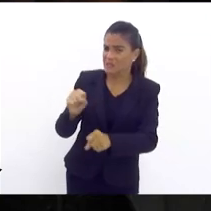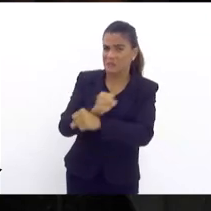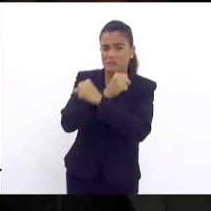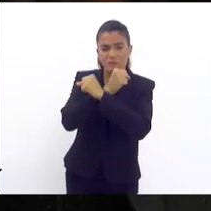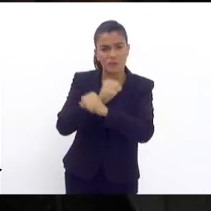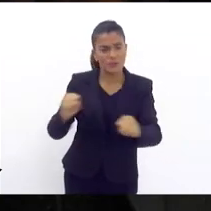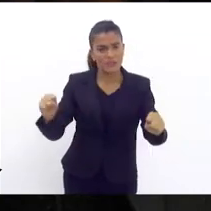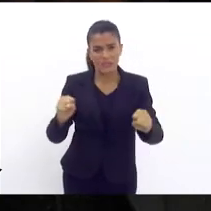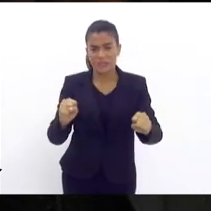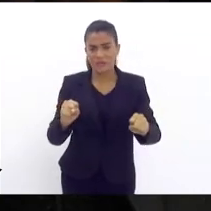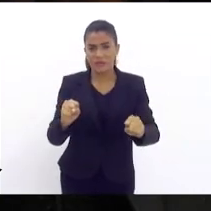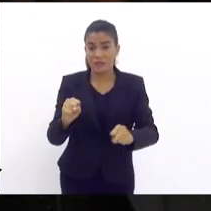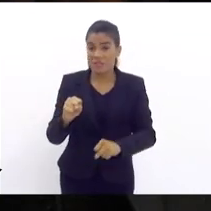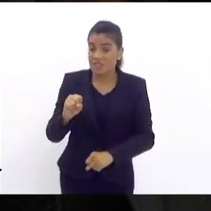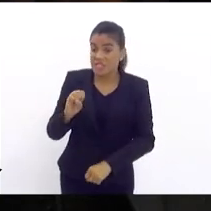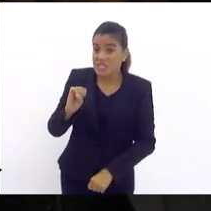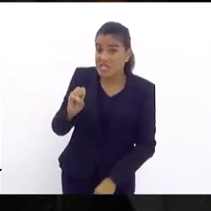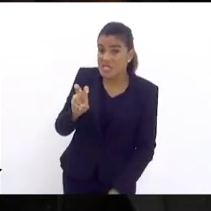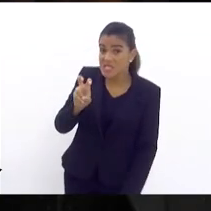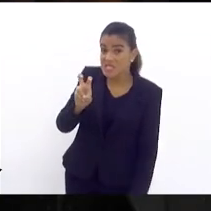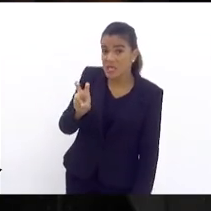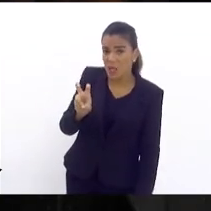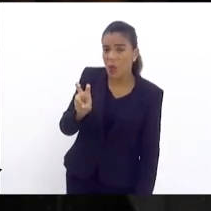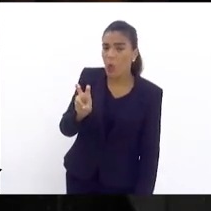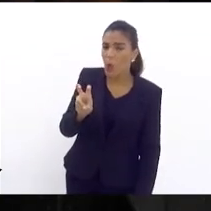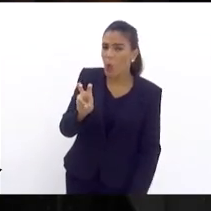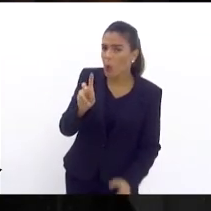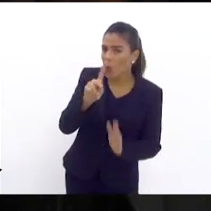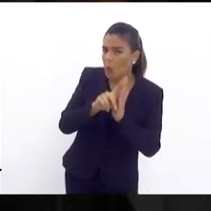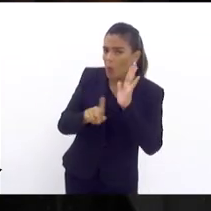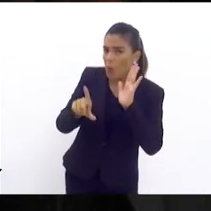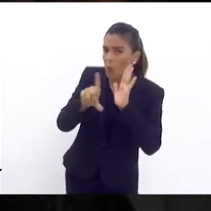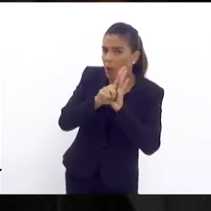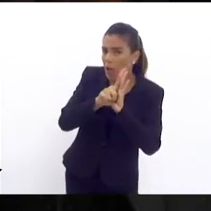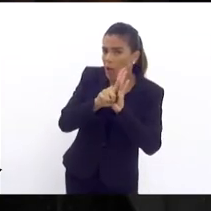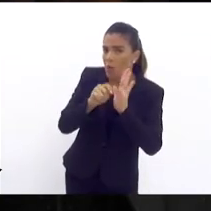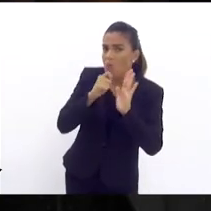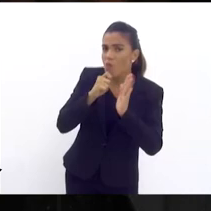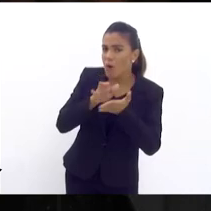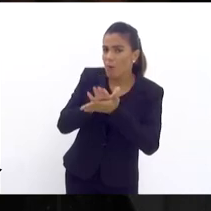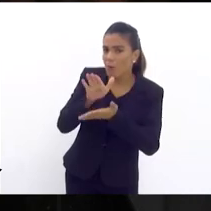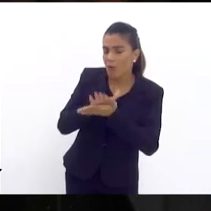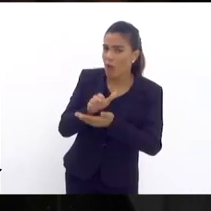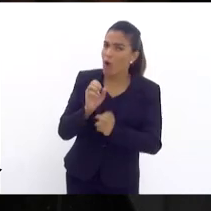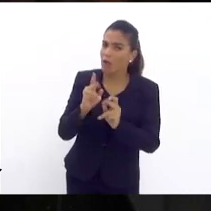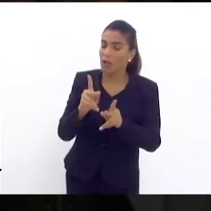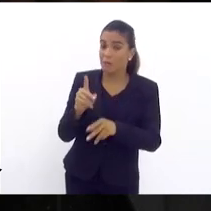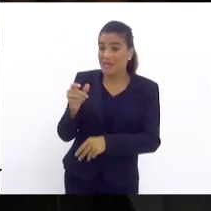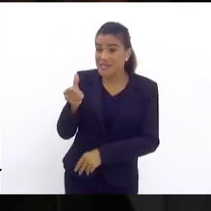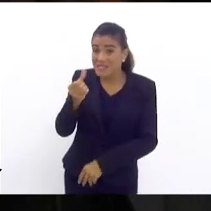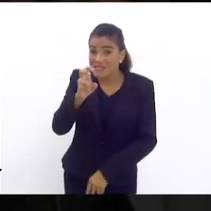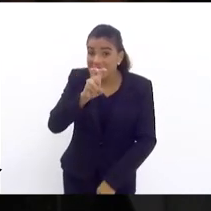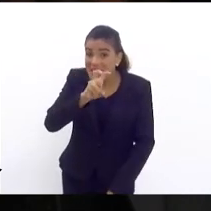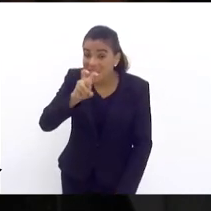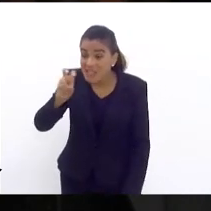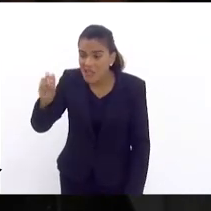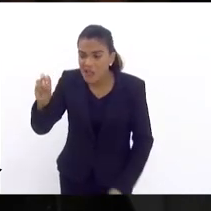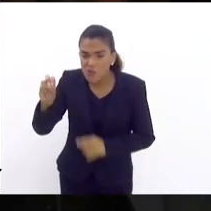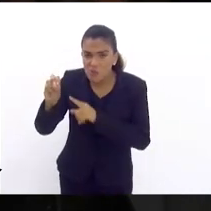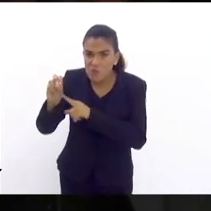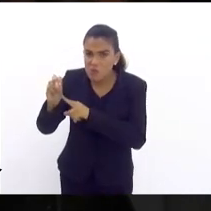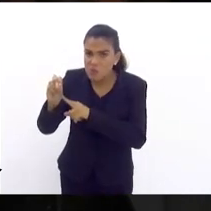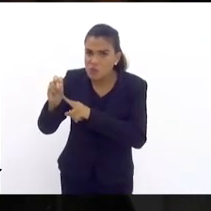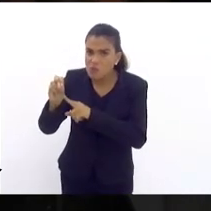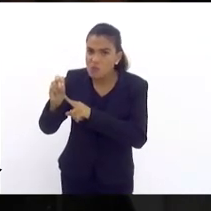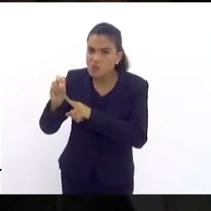se teve cinco eu poderia acreditar 500 não eu posso acreditar que tenha